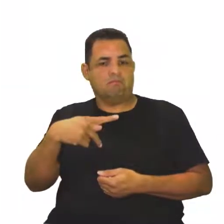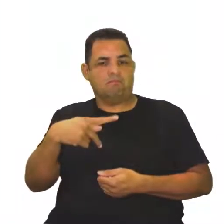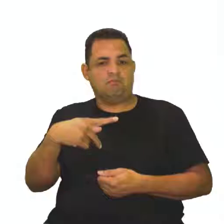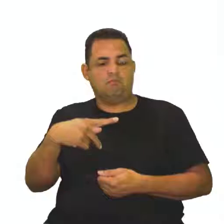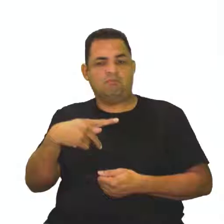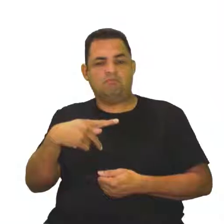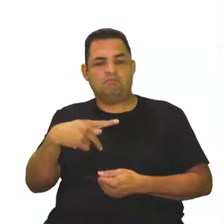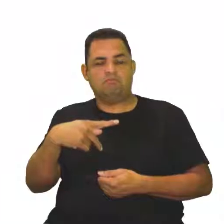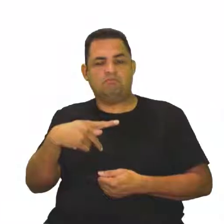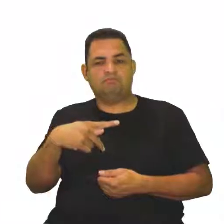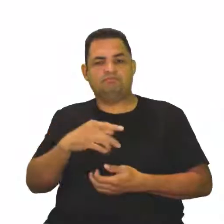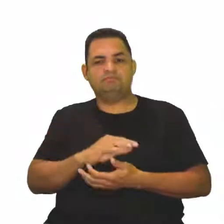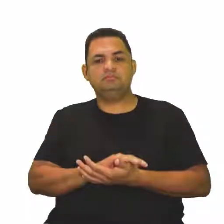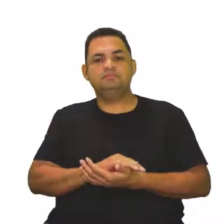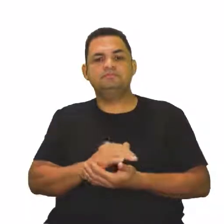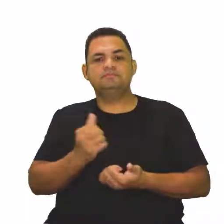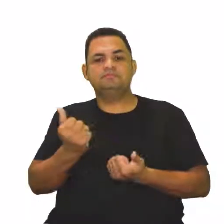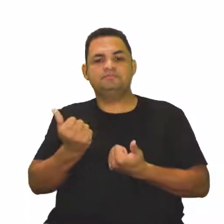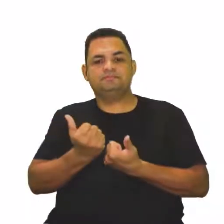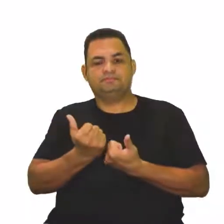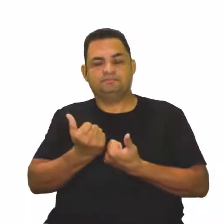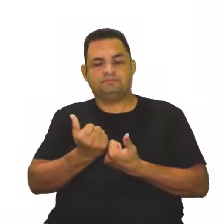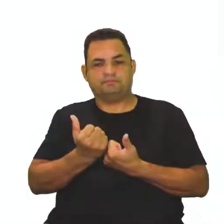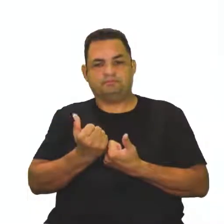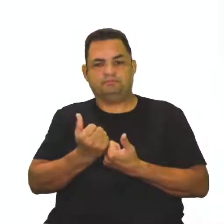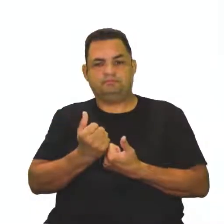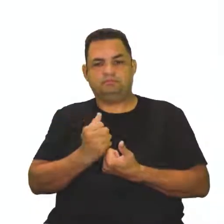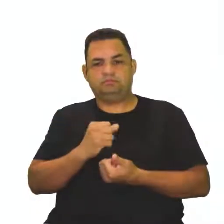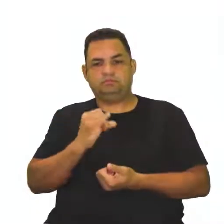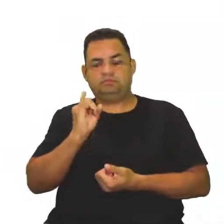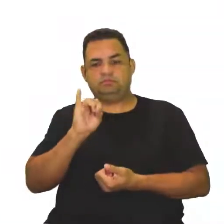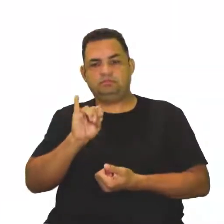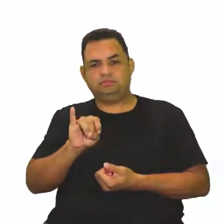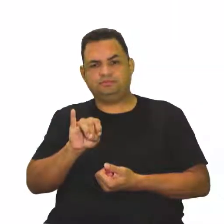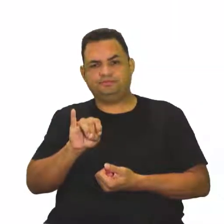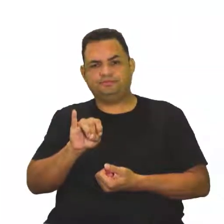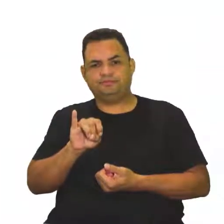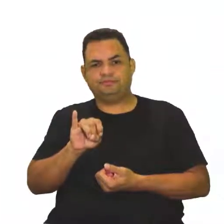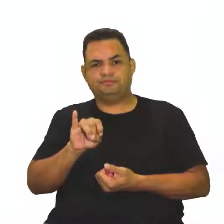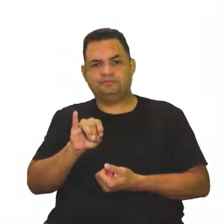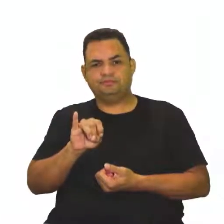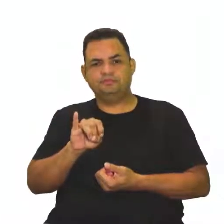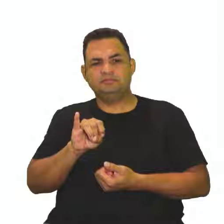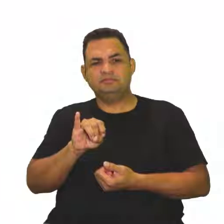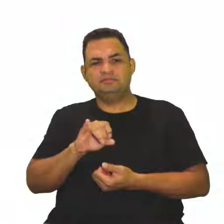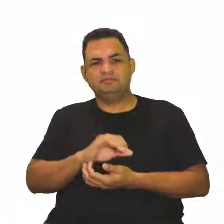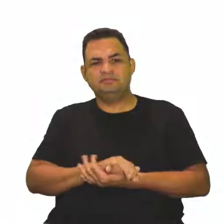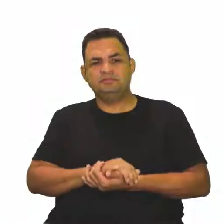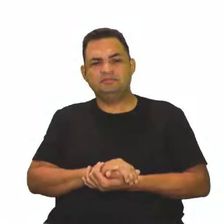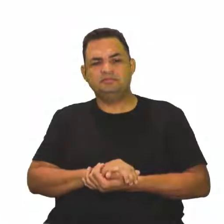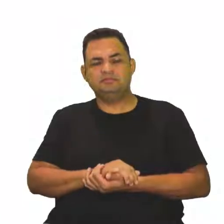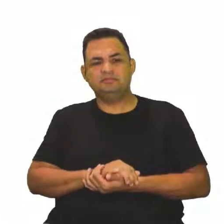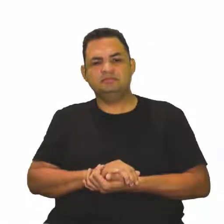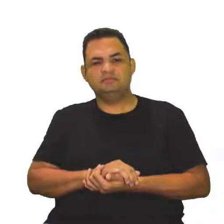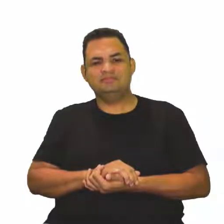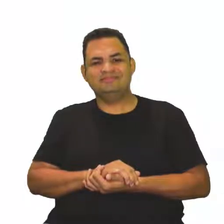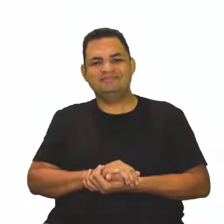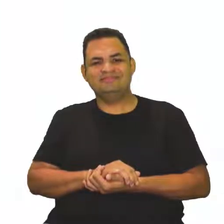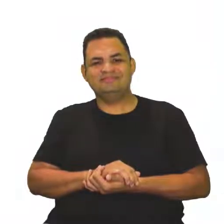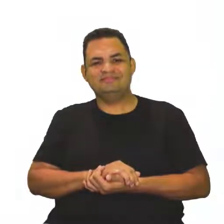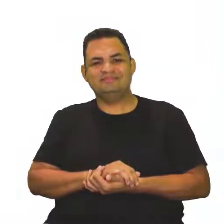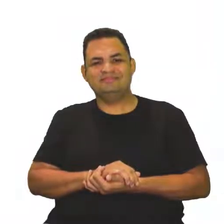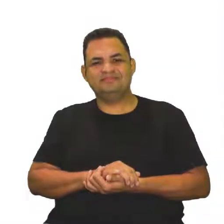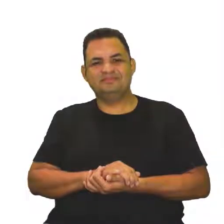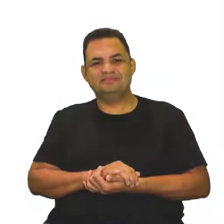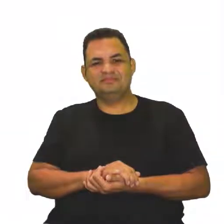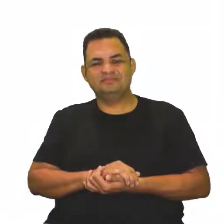também é substituir a corrente, né? Olha só, deixa eu mostrar para vocês. Tá aqui a corrente. Nós vimos lá que